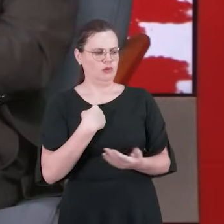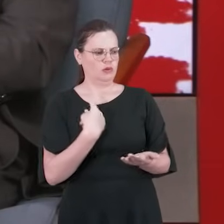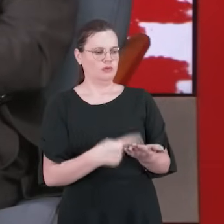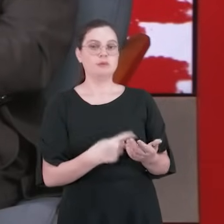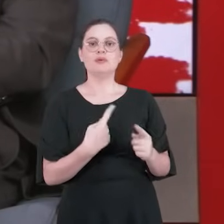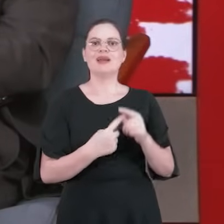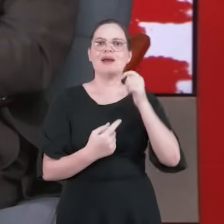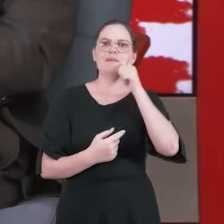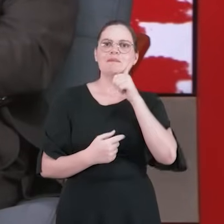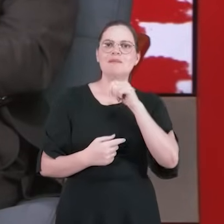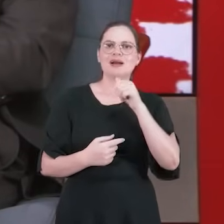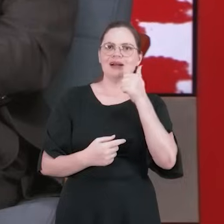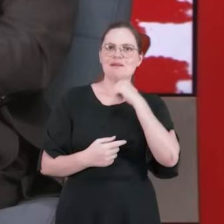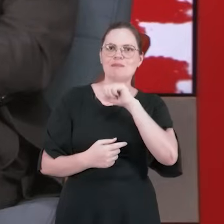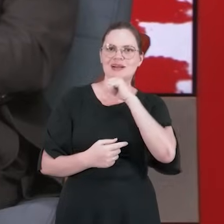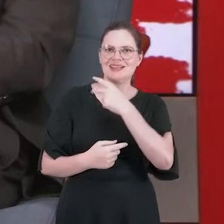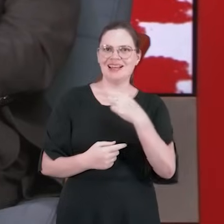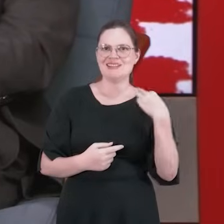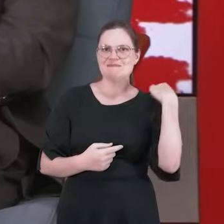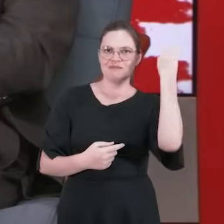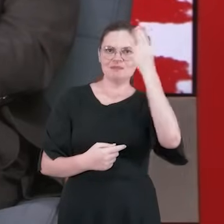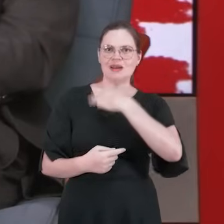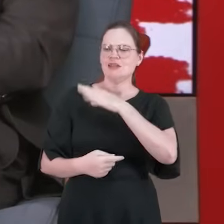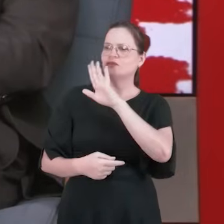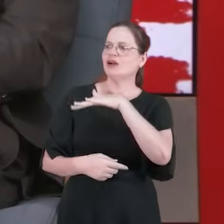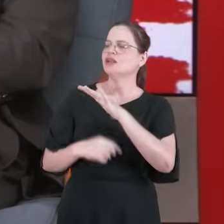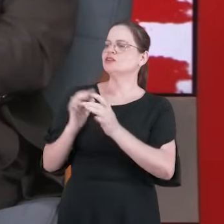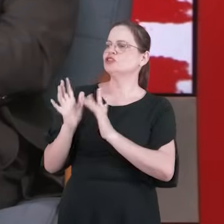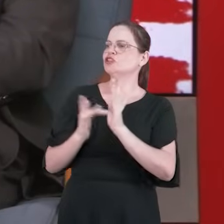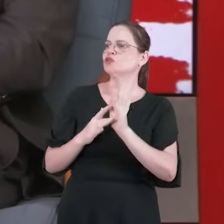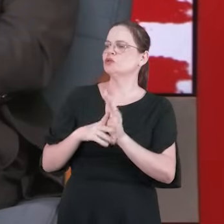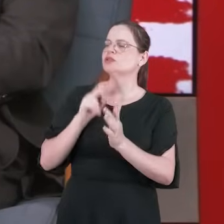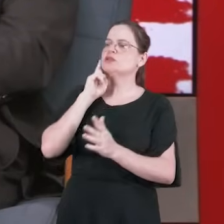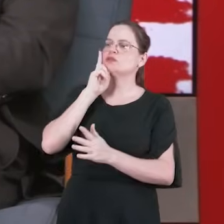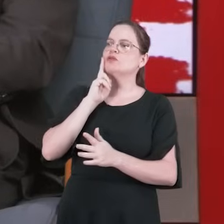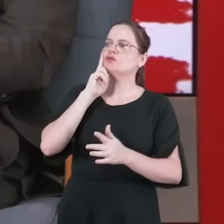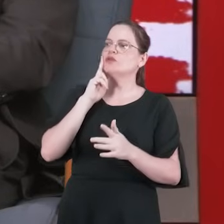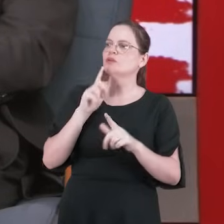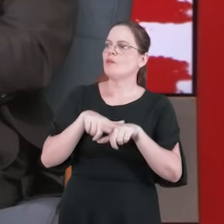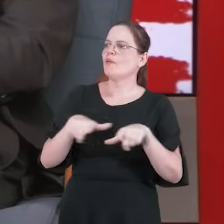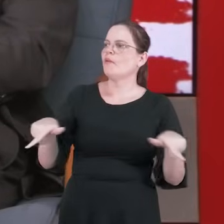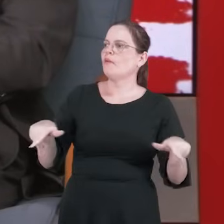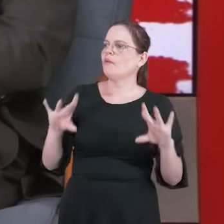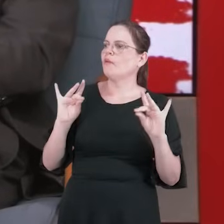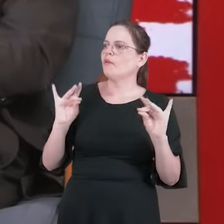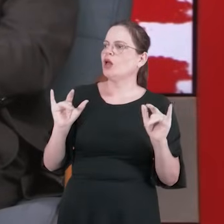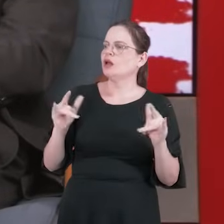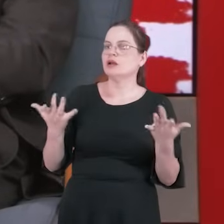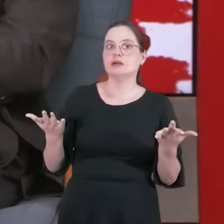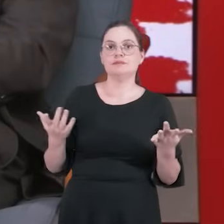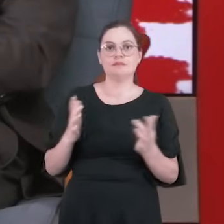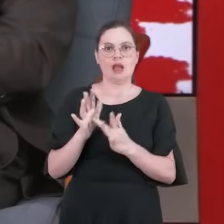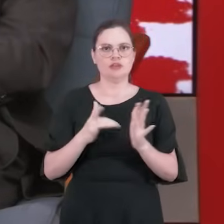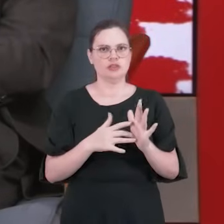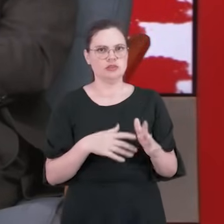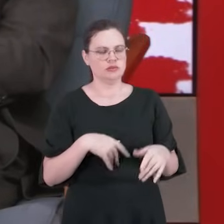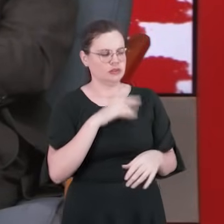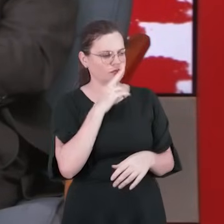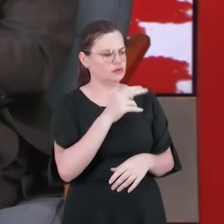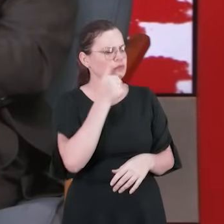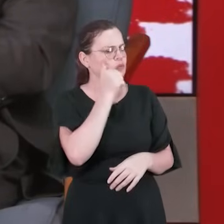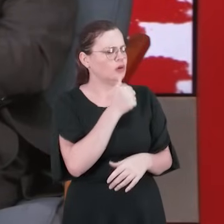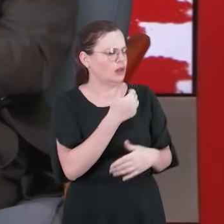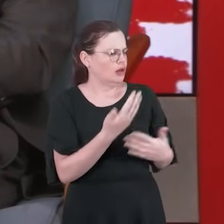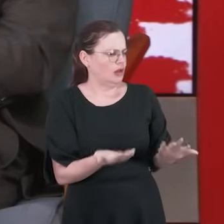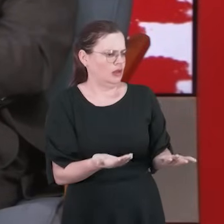acabou o vinho, né? Meio do casamento, mulher que tenho eu contigo. Então, o